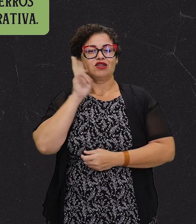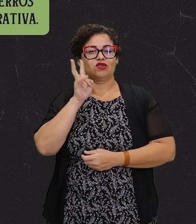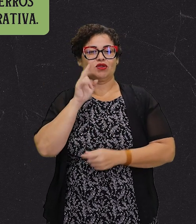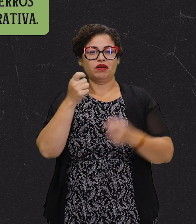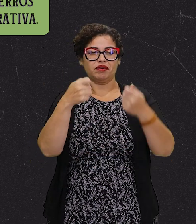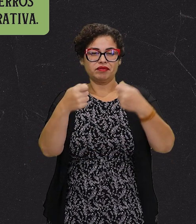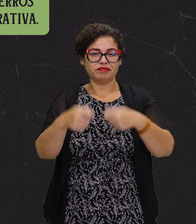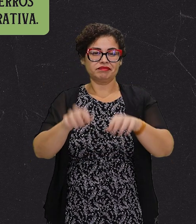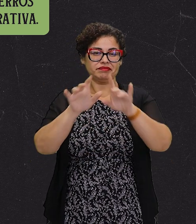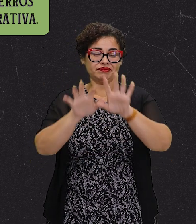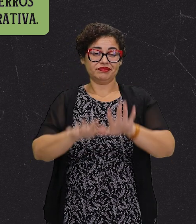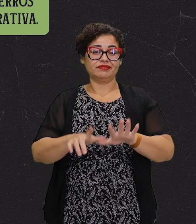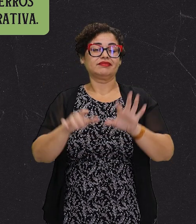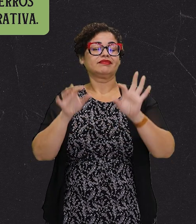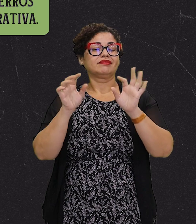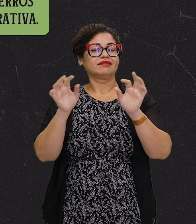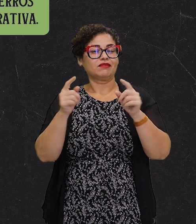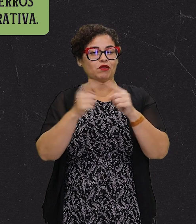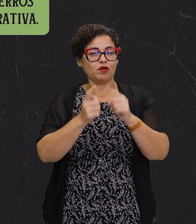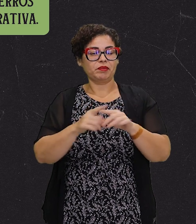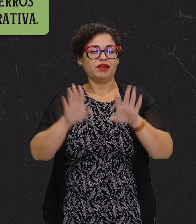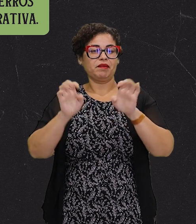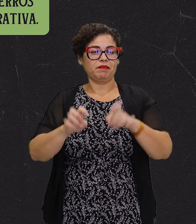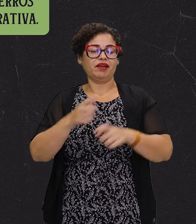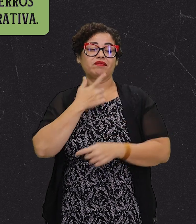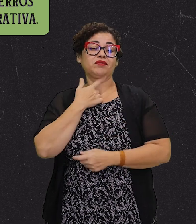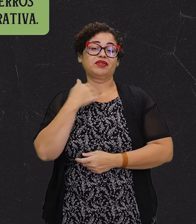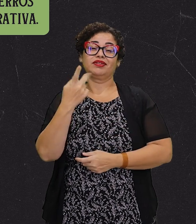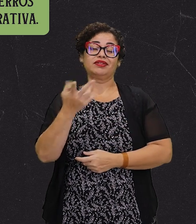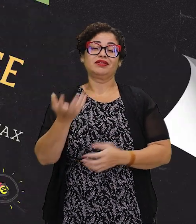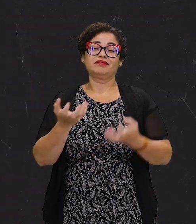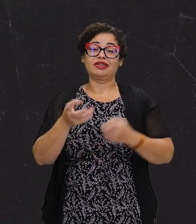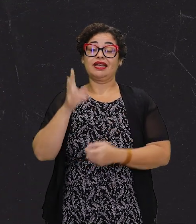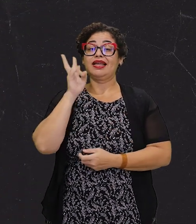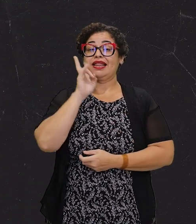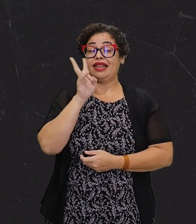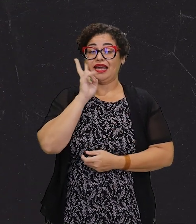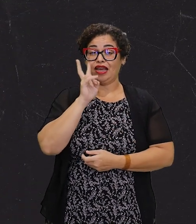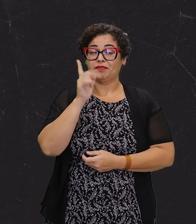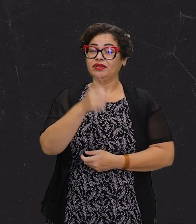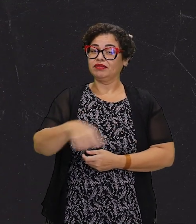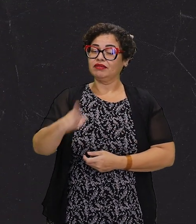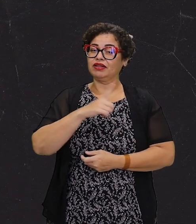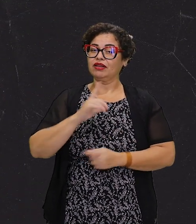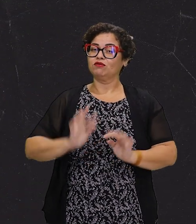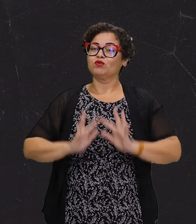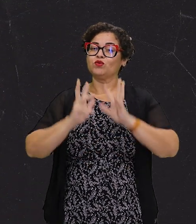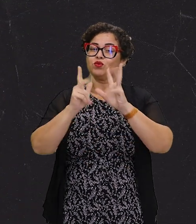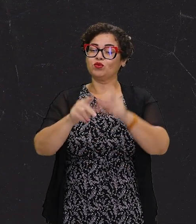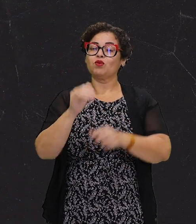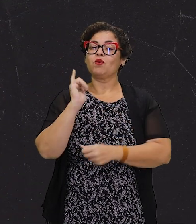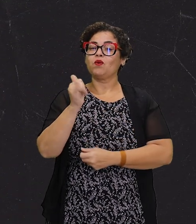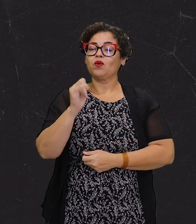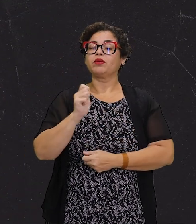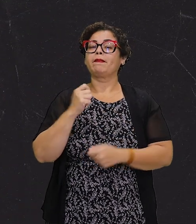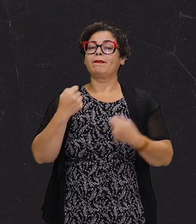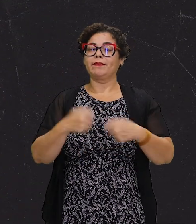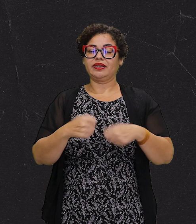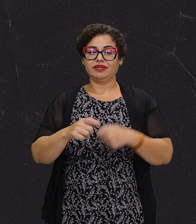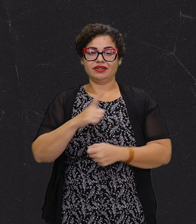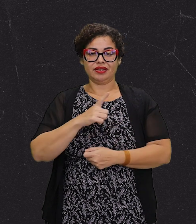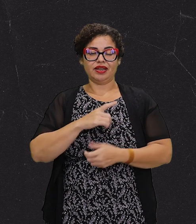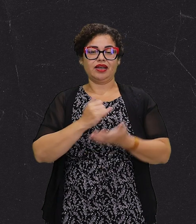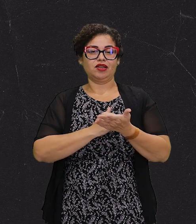da história contribua para o efeito desejado. Lembre-se que todo conto deve